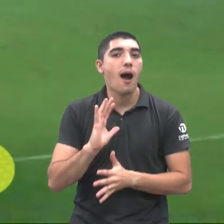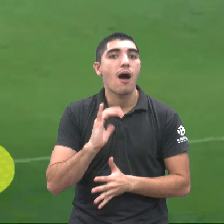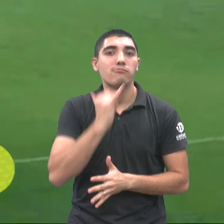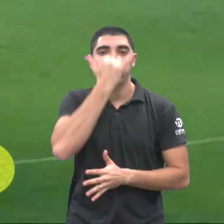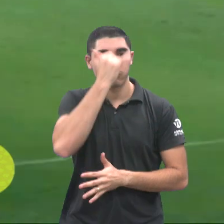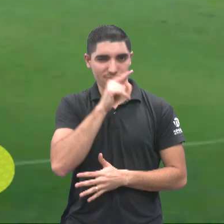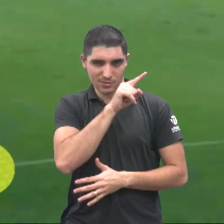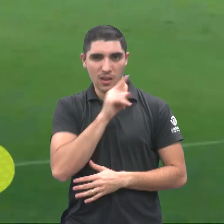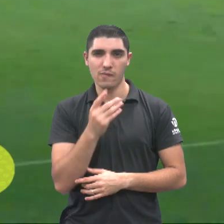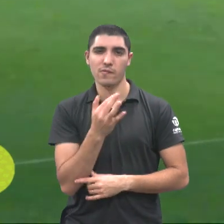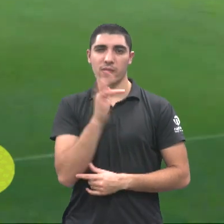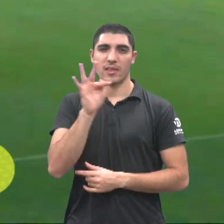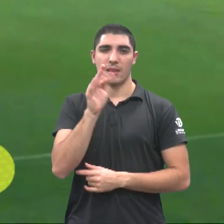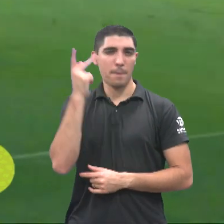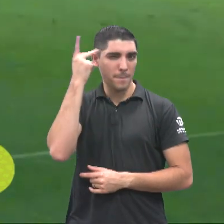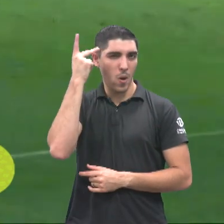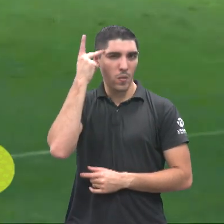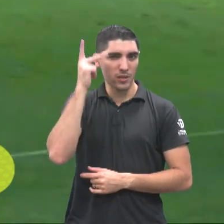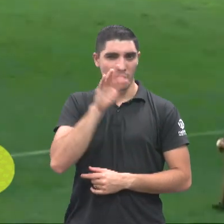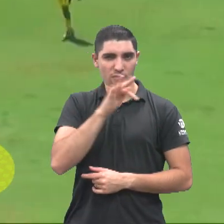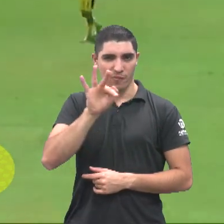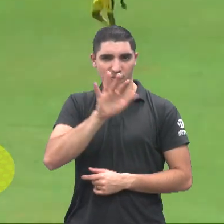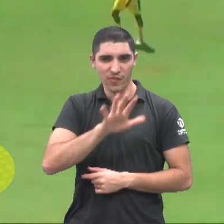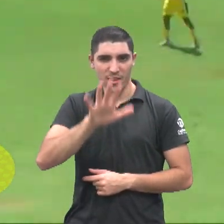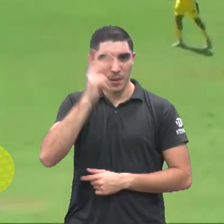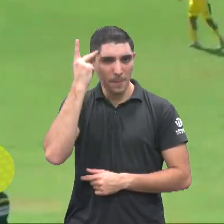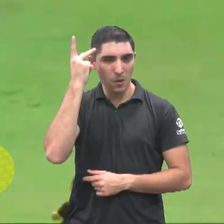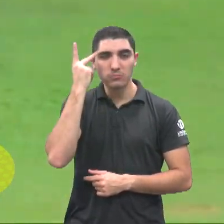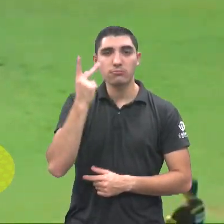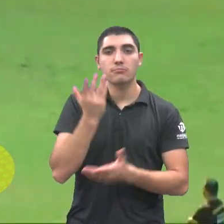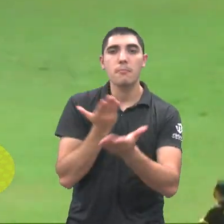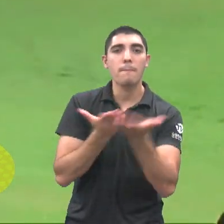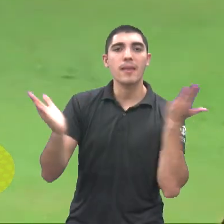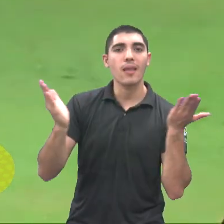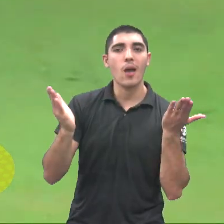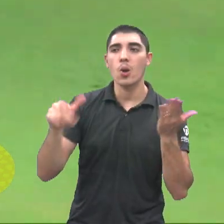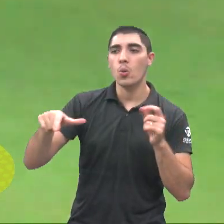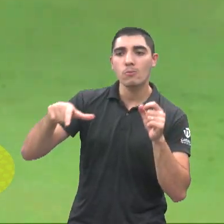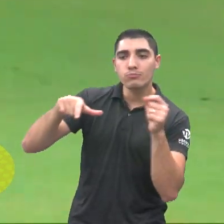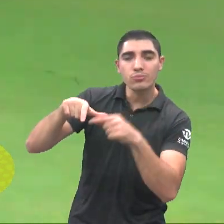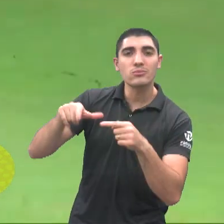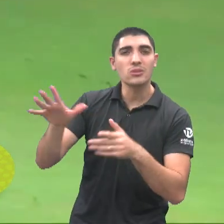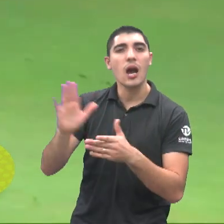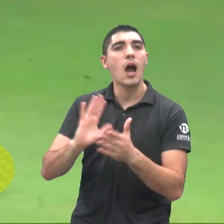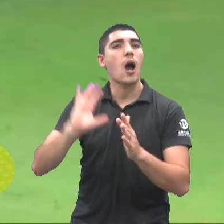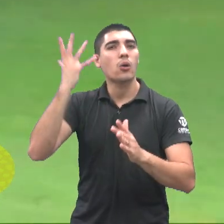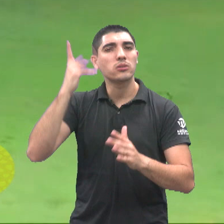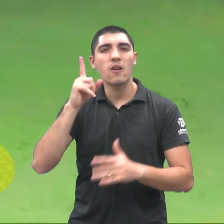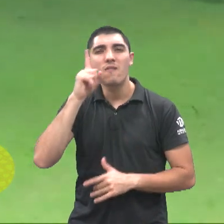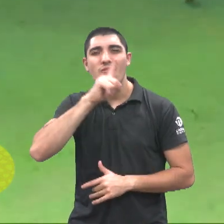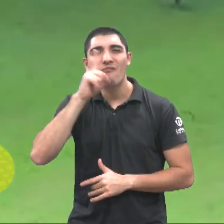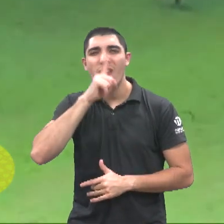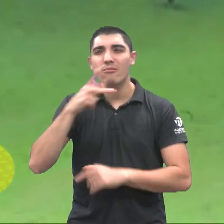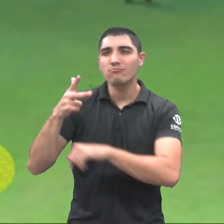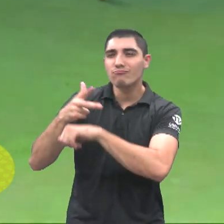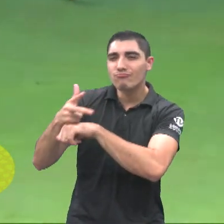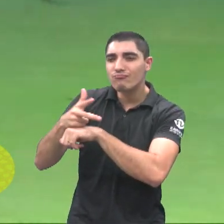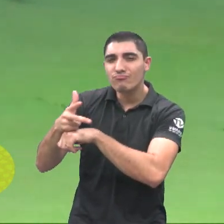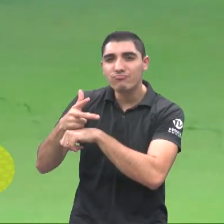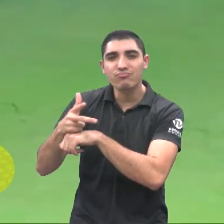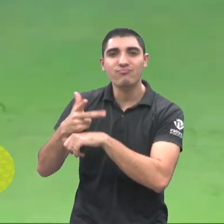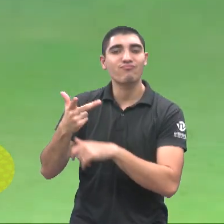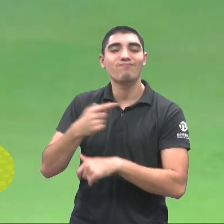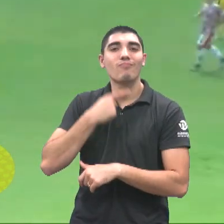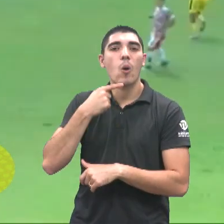de imagens das mais ou menos durante a partida, porque teve muitas falhas na transmissão e justamente na hora do gol falhou a transmissão, não tem